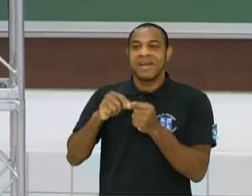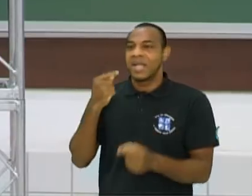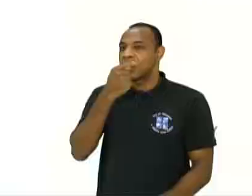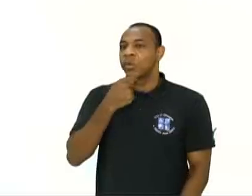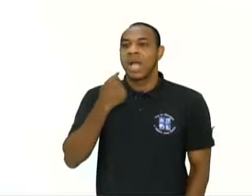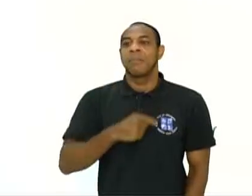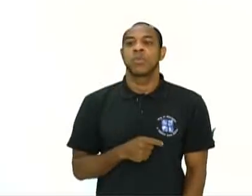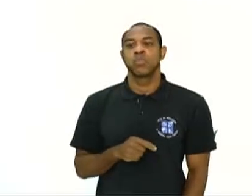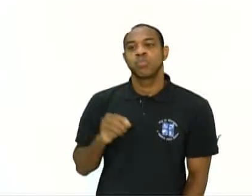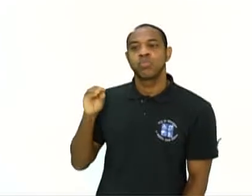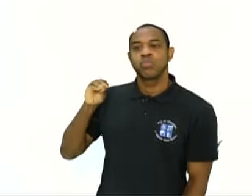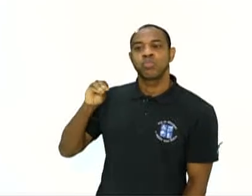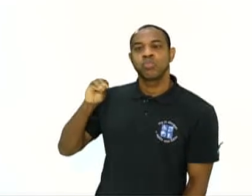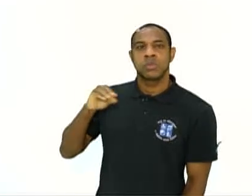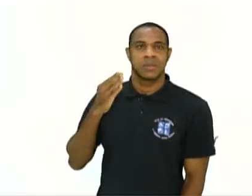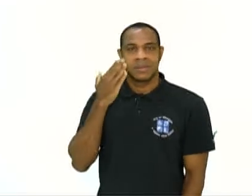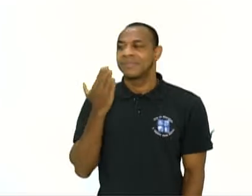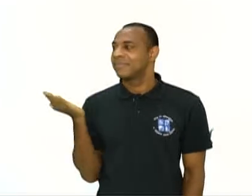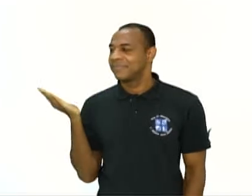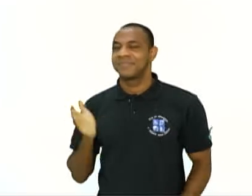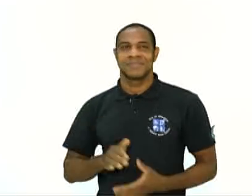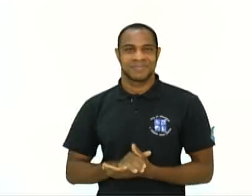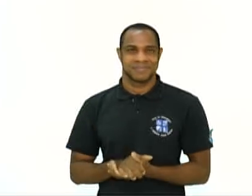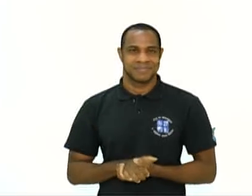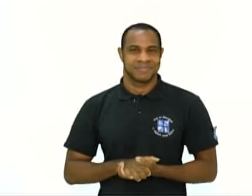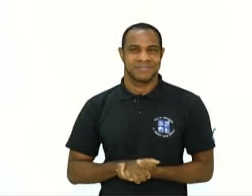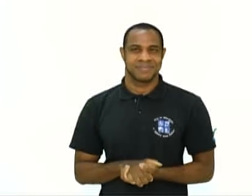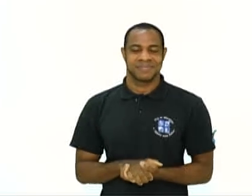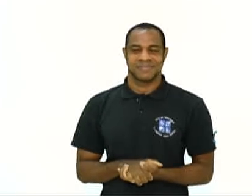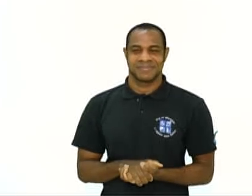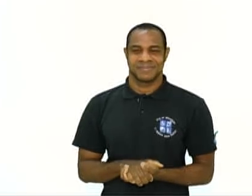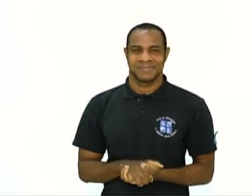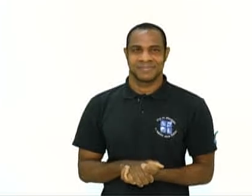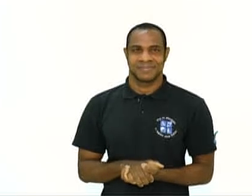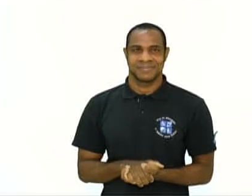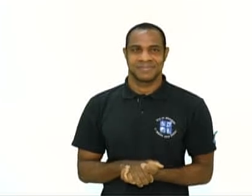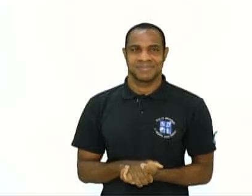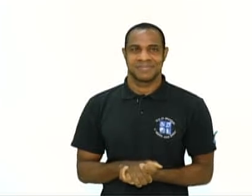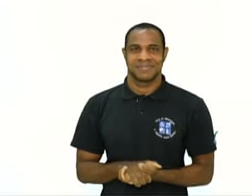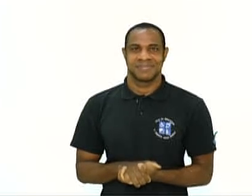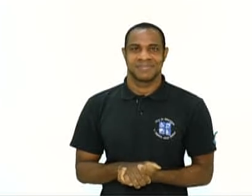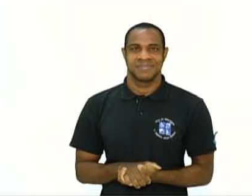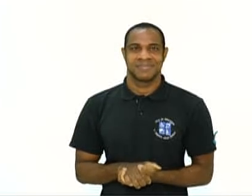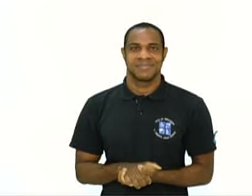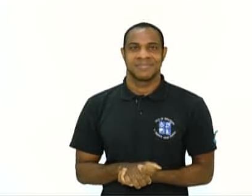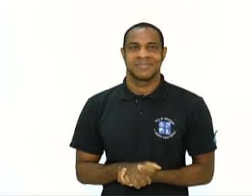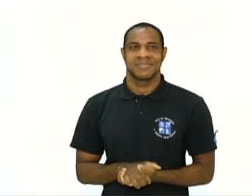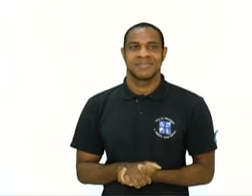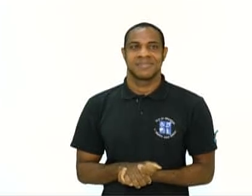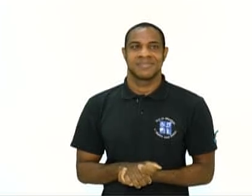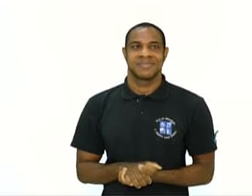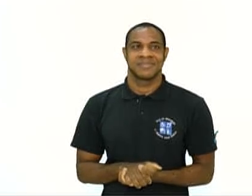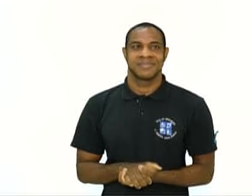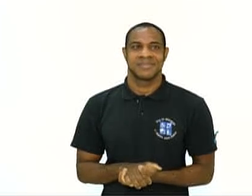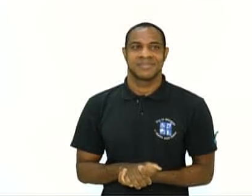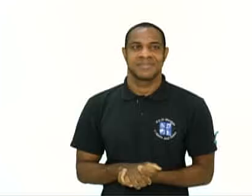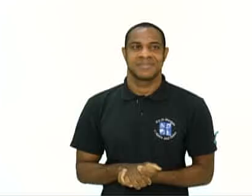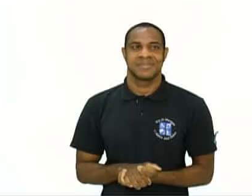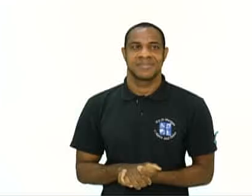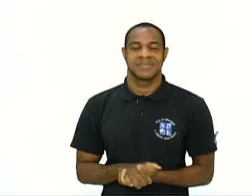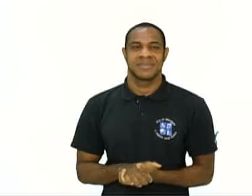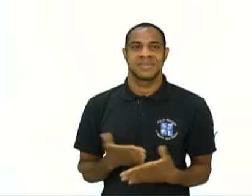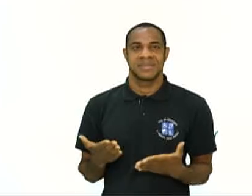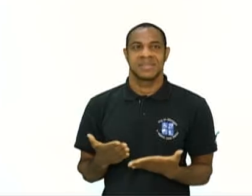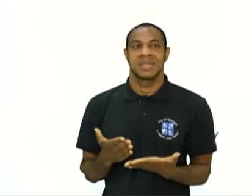né? In the West, people often kiss when they meet or when they say goodbye. No Oeste,